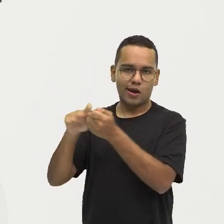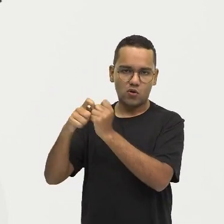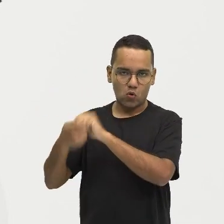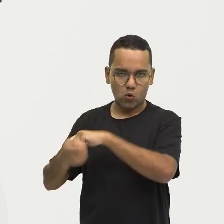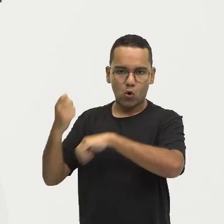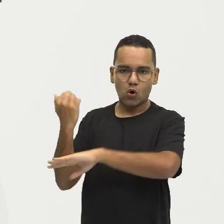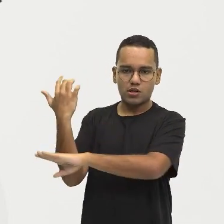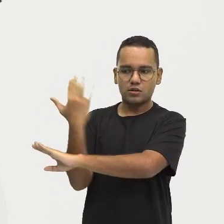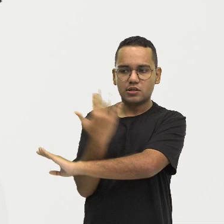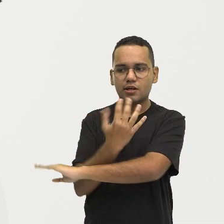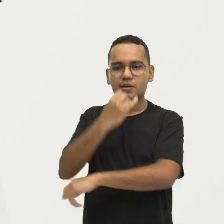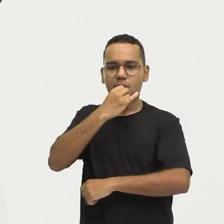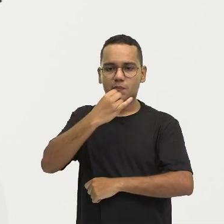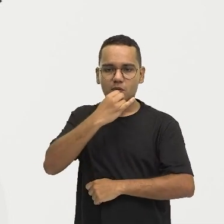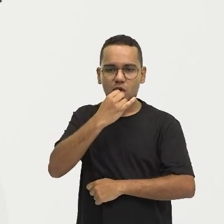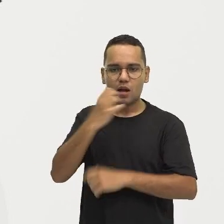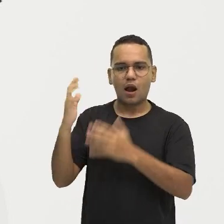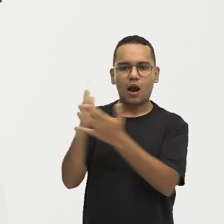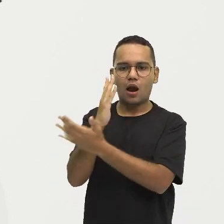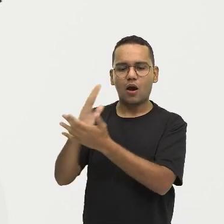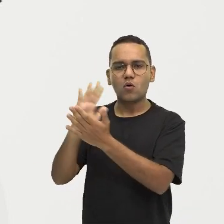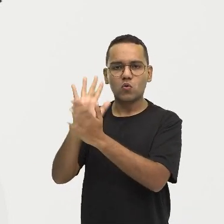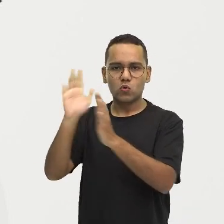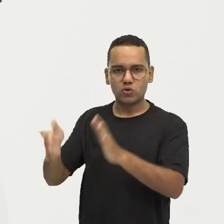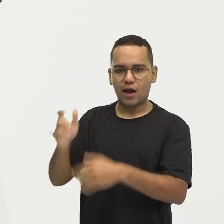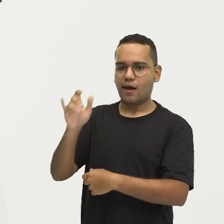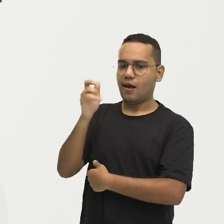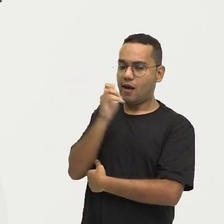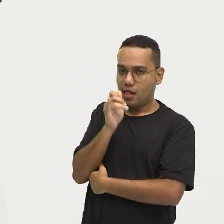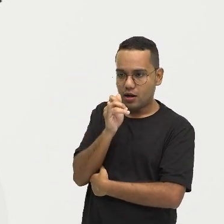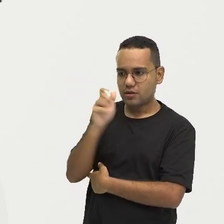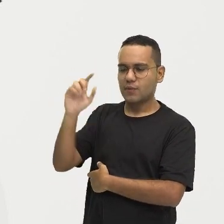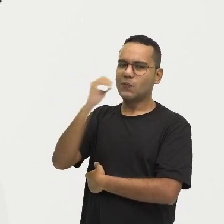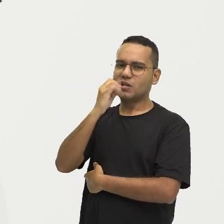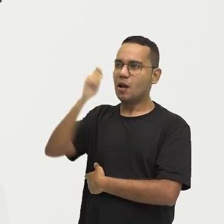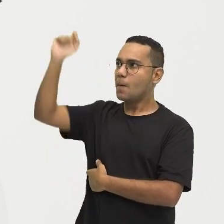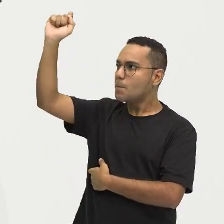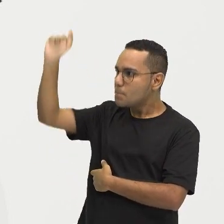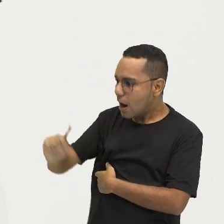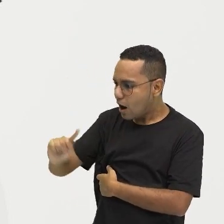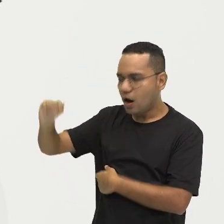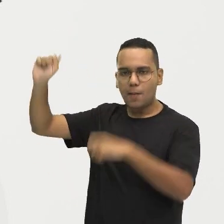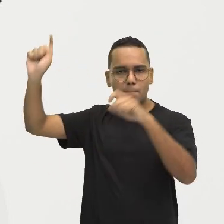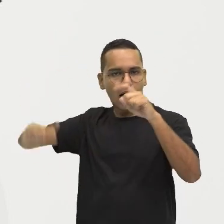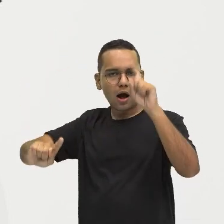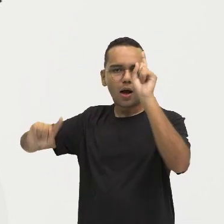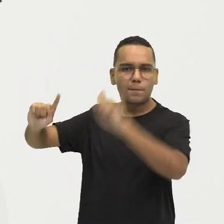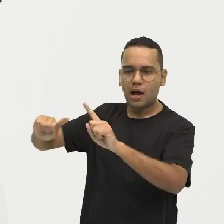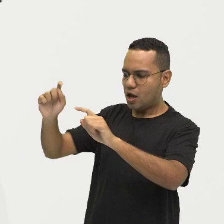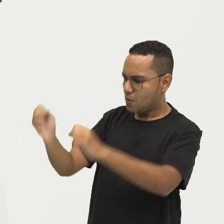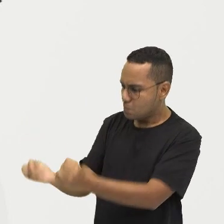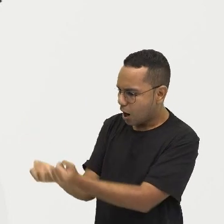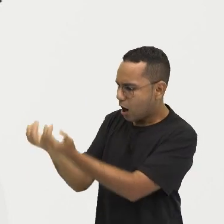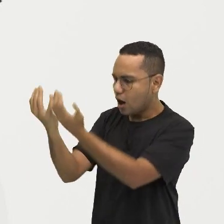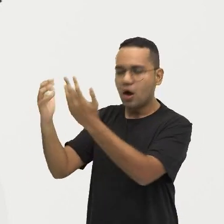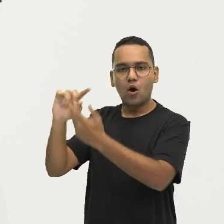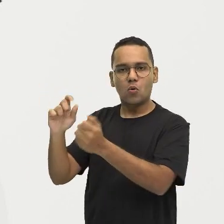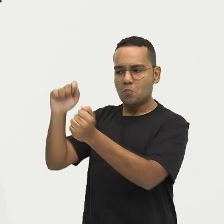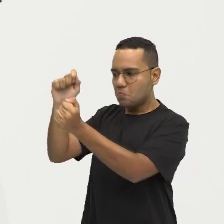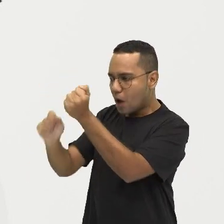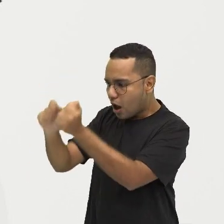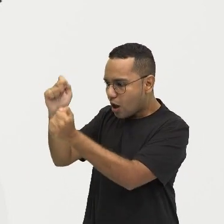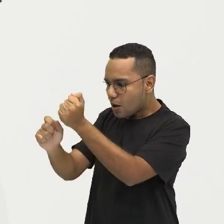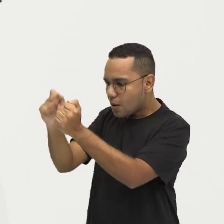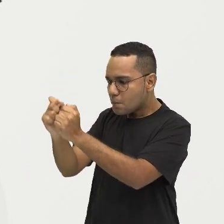descargas elétricas, combustão espontânea, já que a mata é seca, né? E aí também por conta do atrito entre rochas. Então,